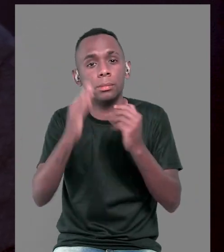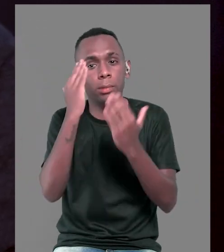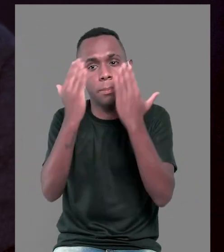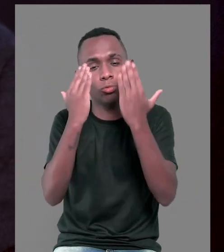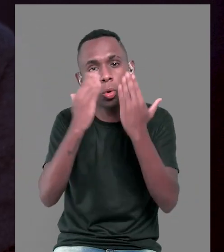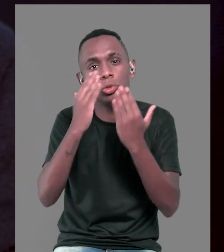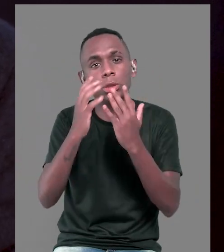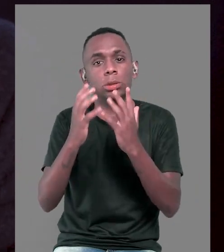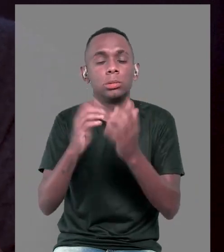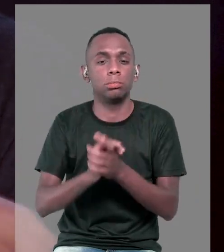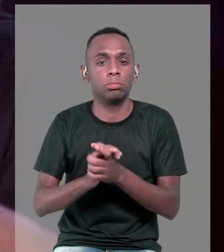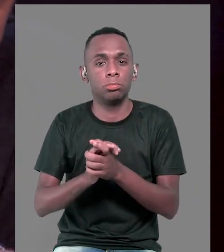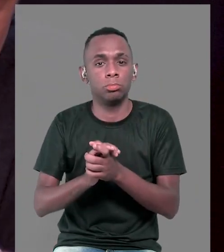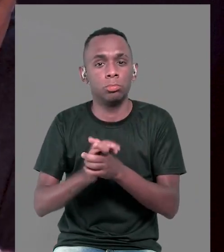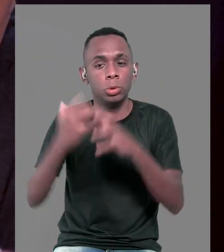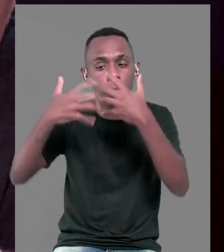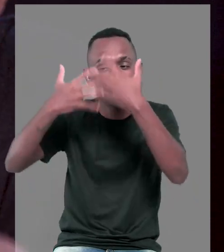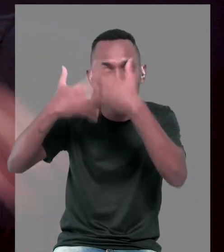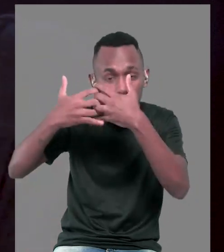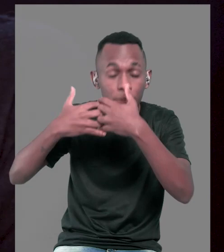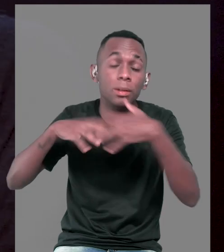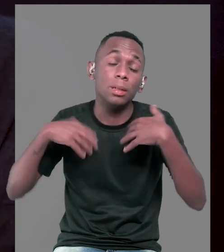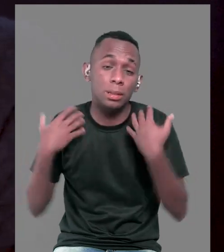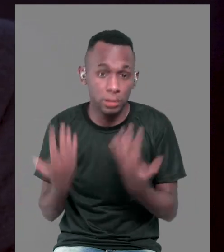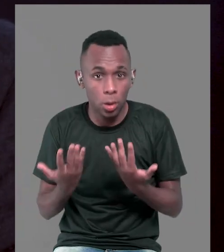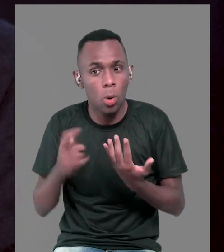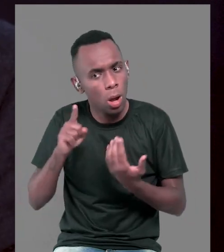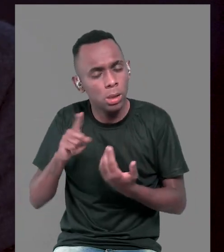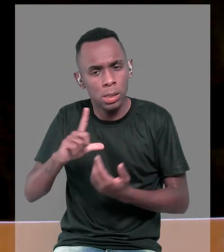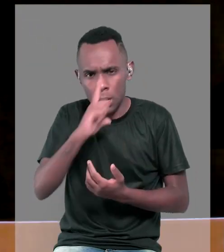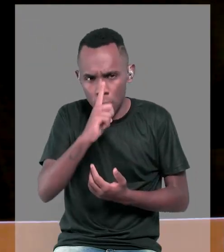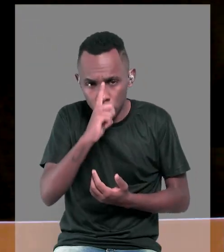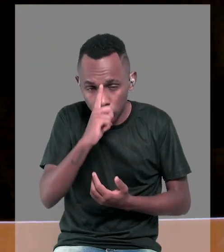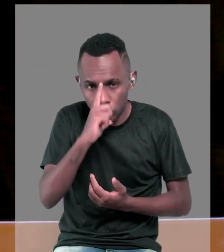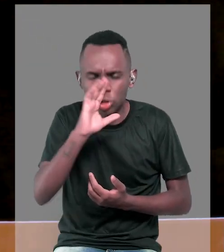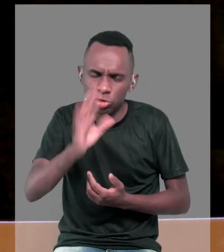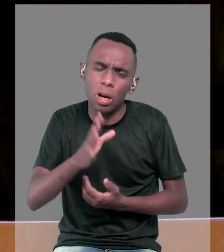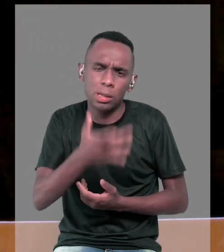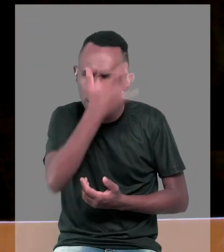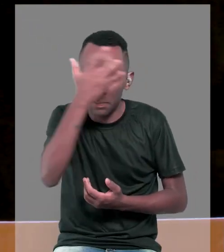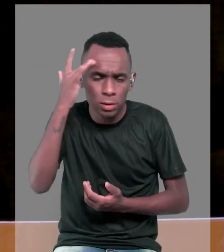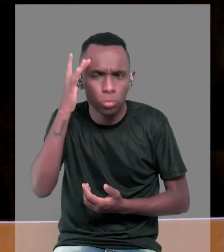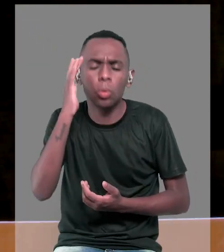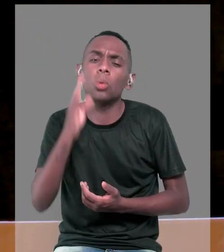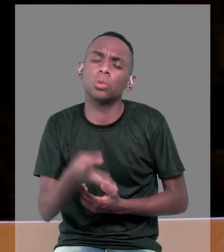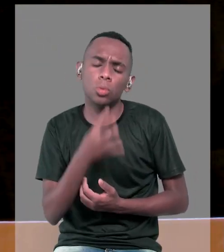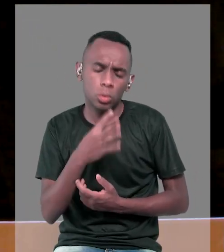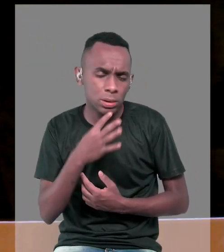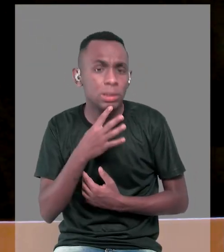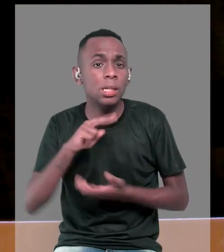Essa ideia, que em latim é spiritus animalis, já era conhecida dos gregos, o que move a